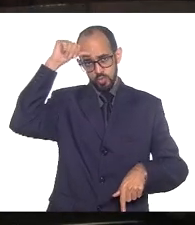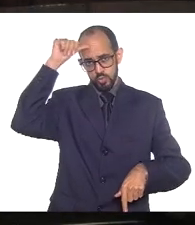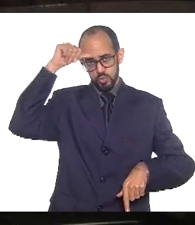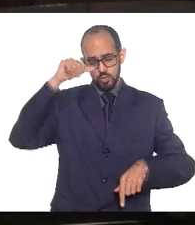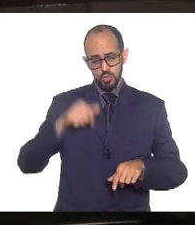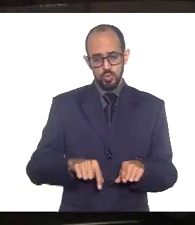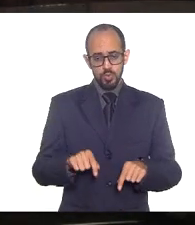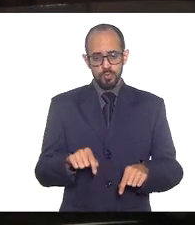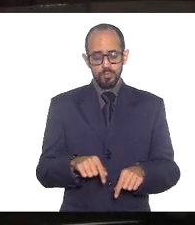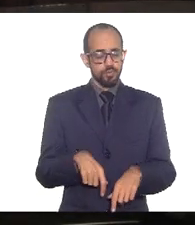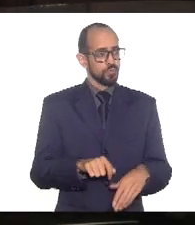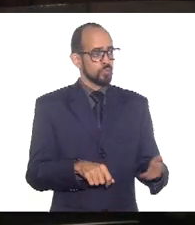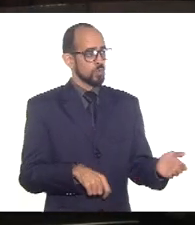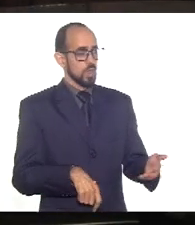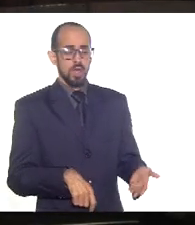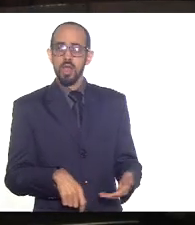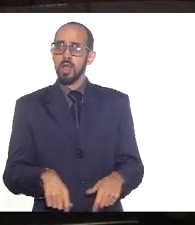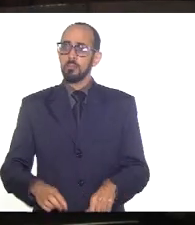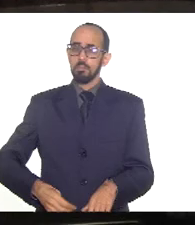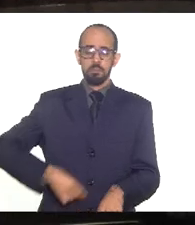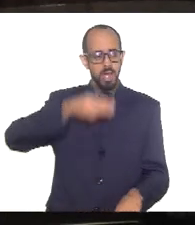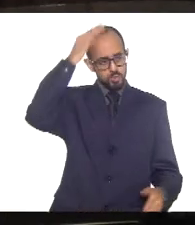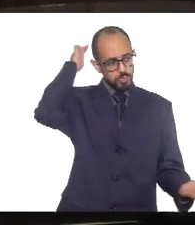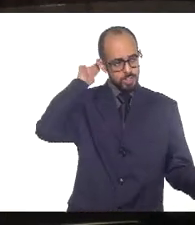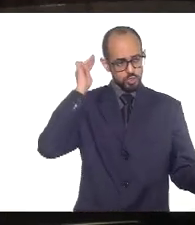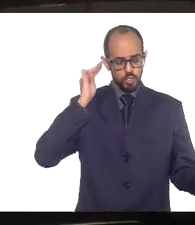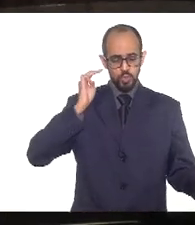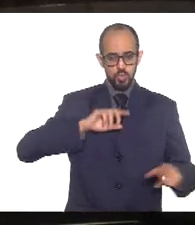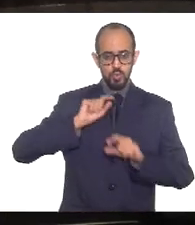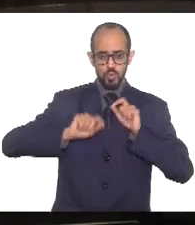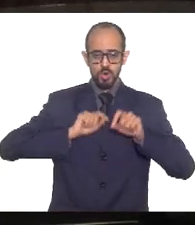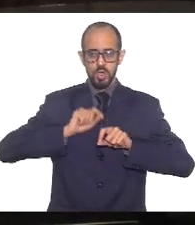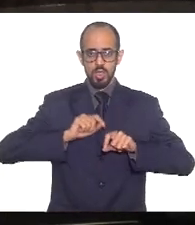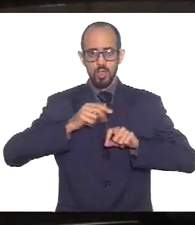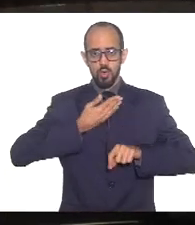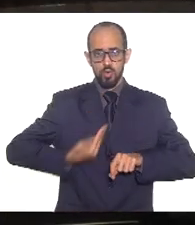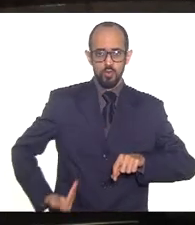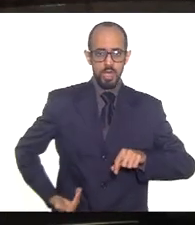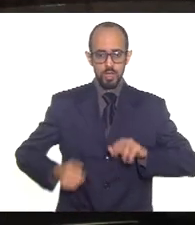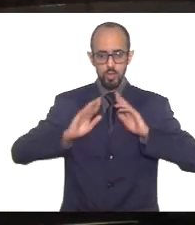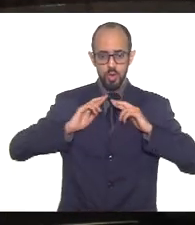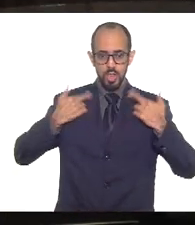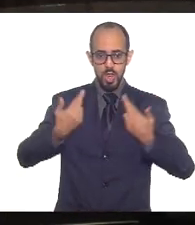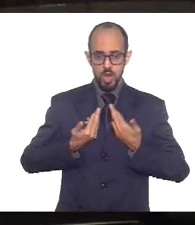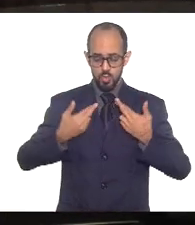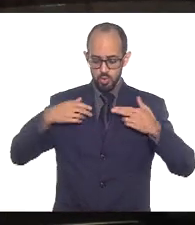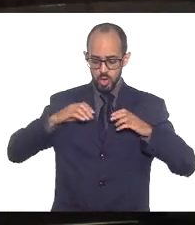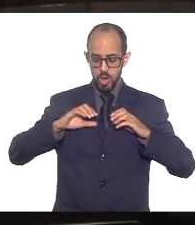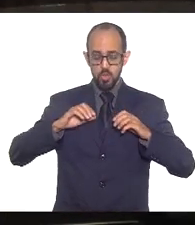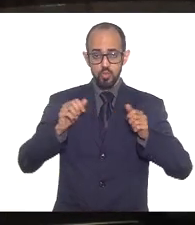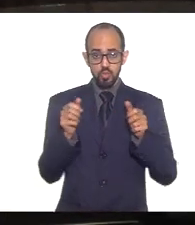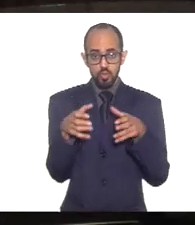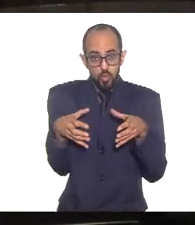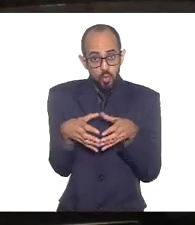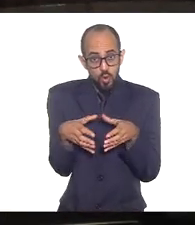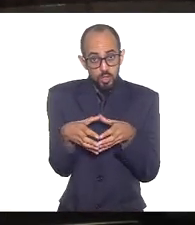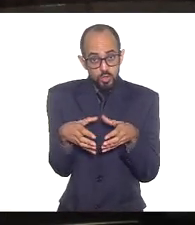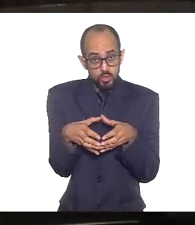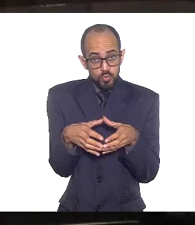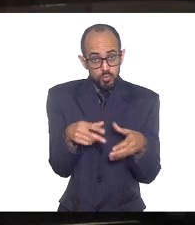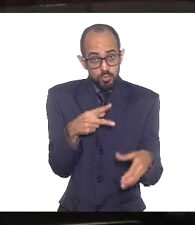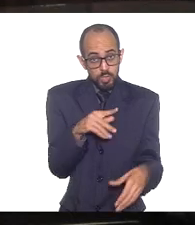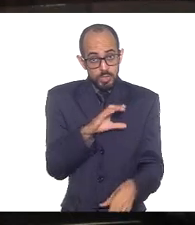Deputado Márcio Pacheco o governador do Castro em reunião com coletivo do movimento ptts